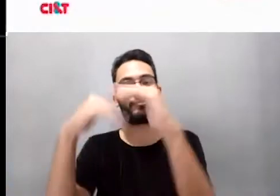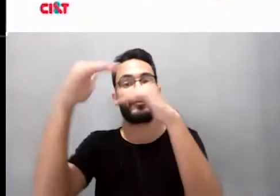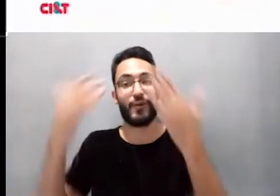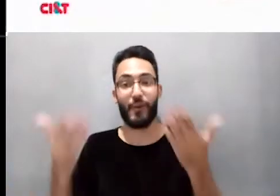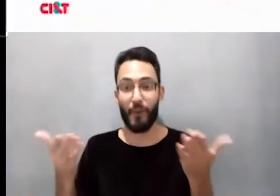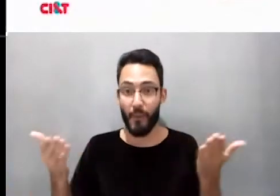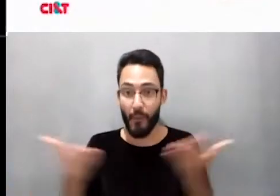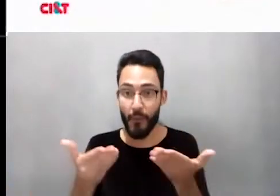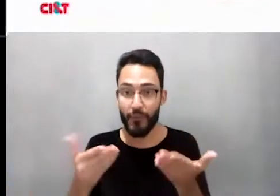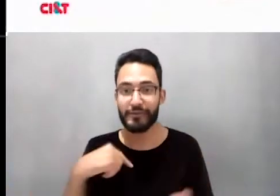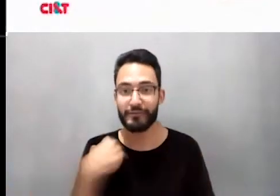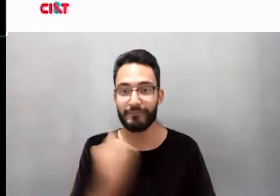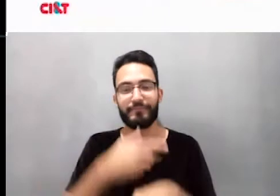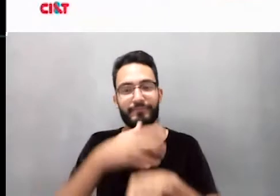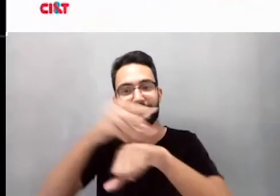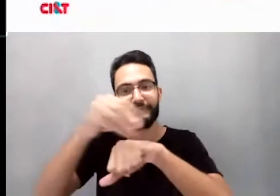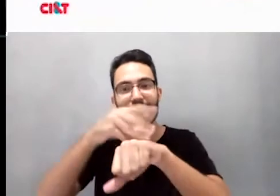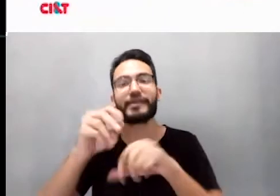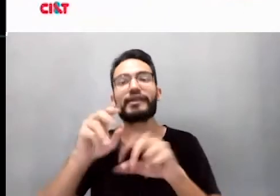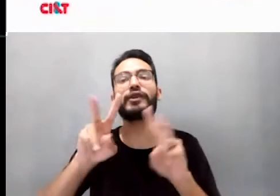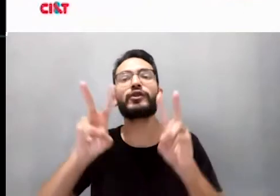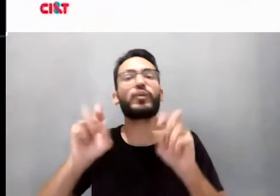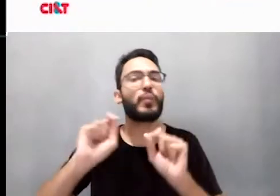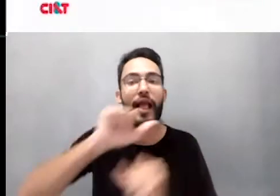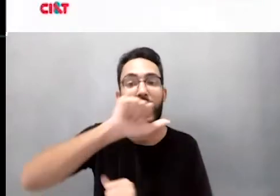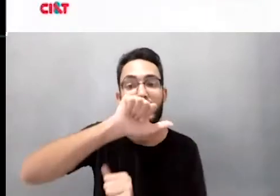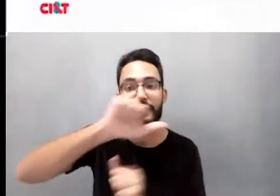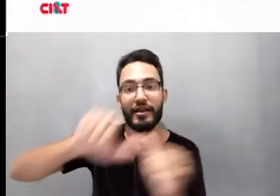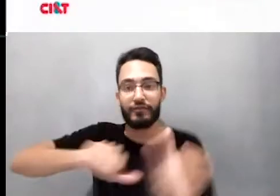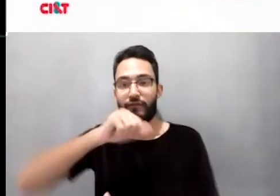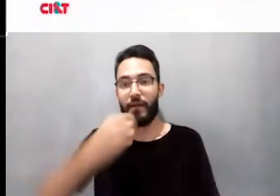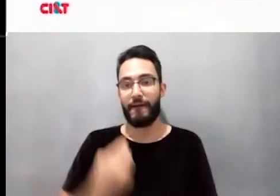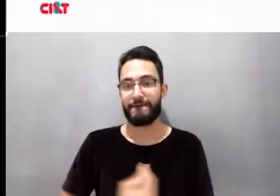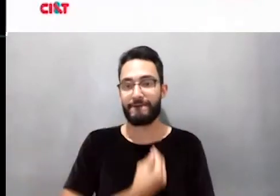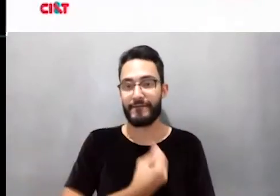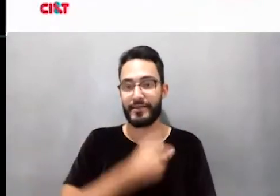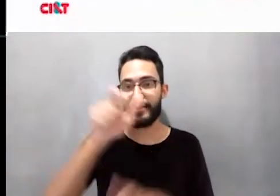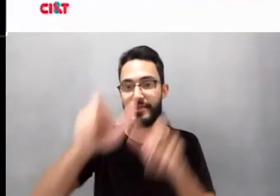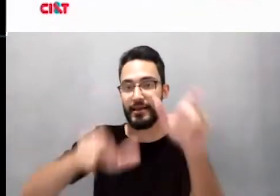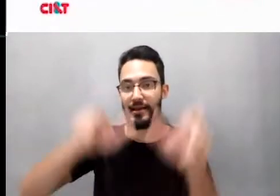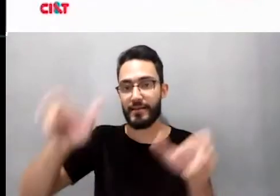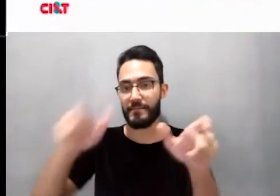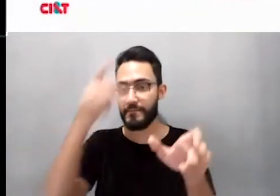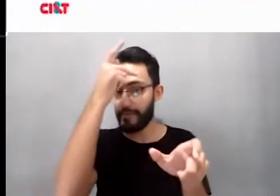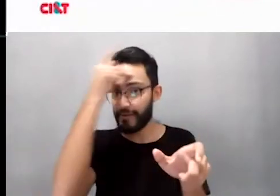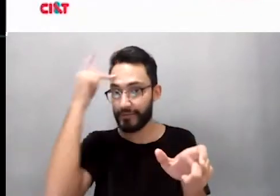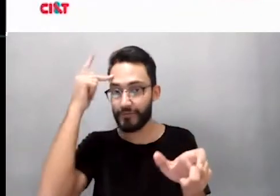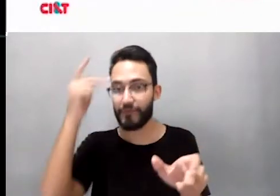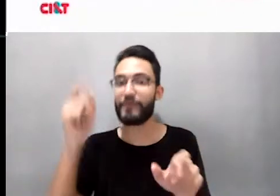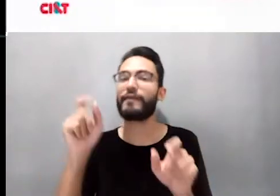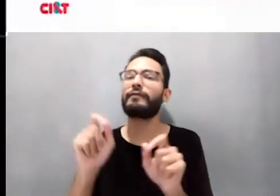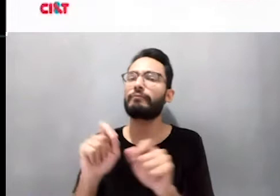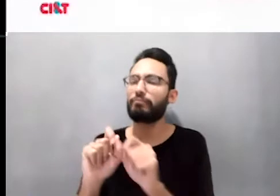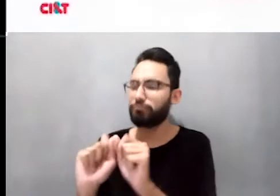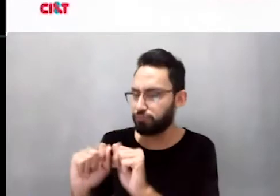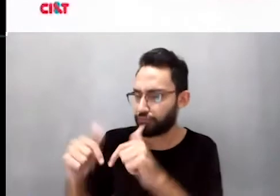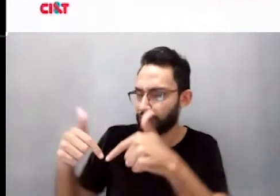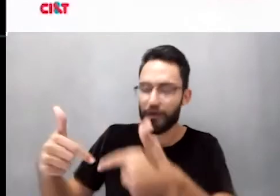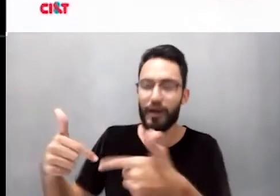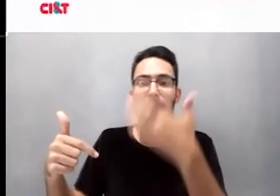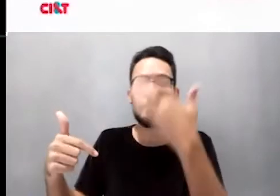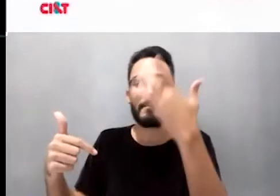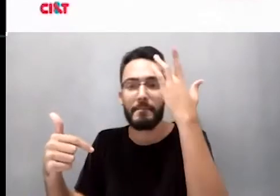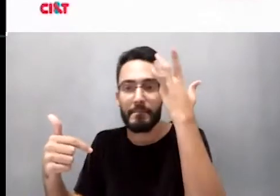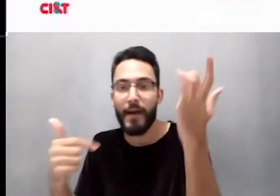fala muito de transformar a vida das pessoas, de fazer melhor o amanhã. Hoje